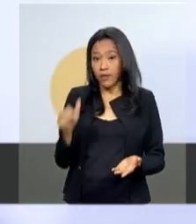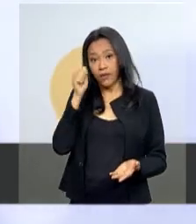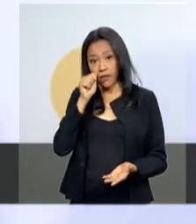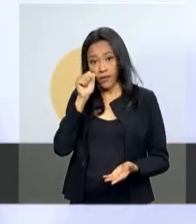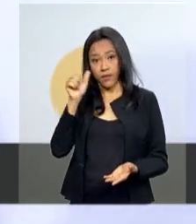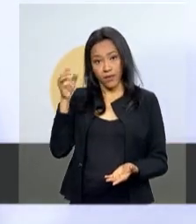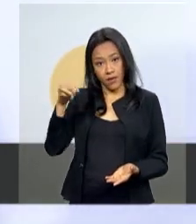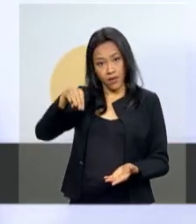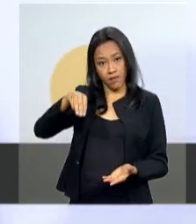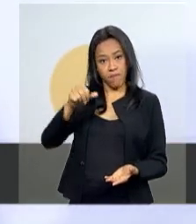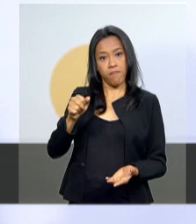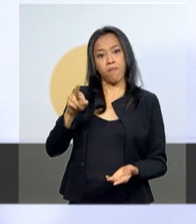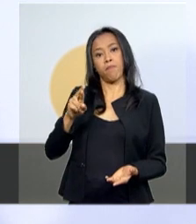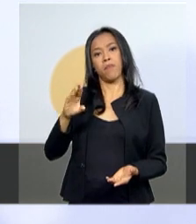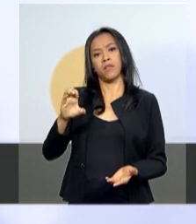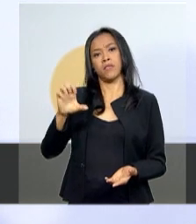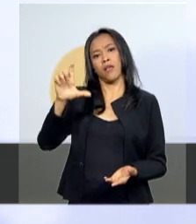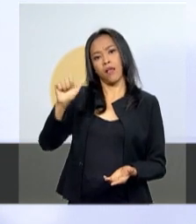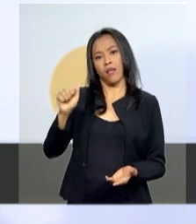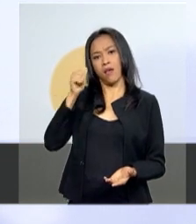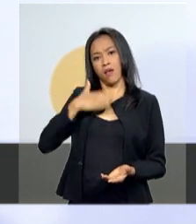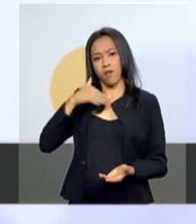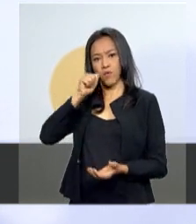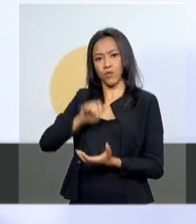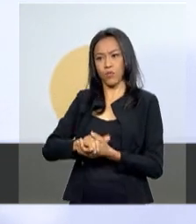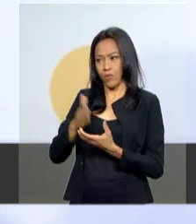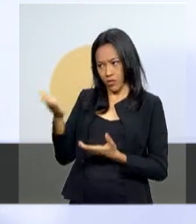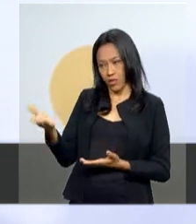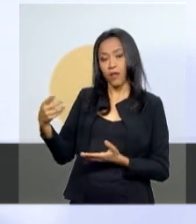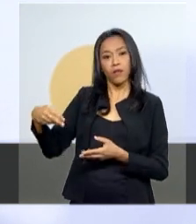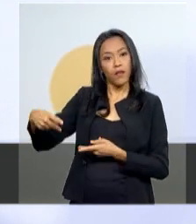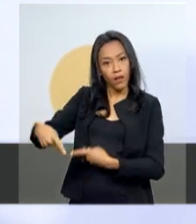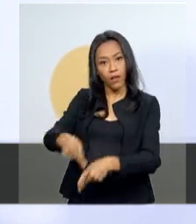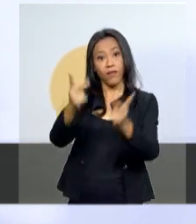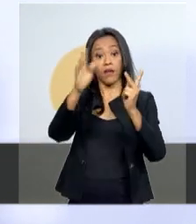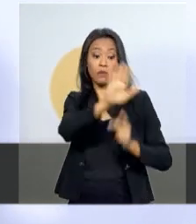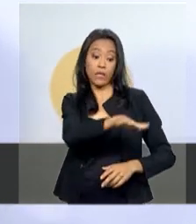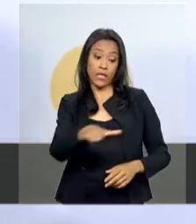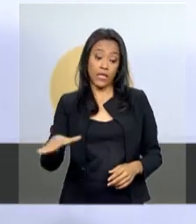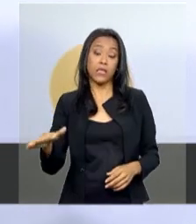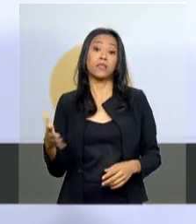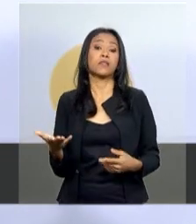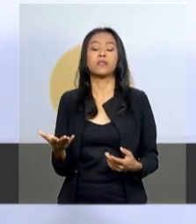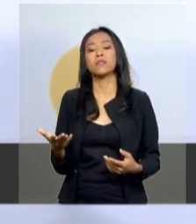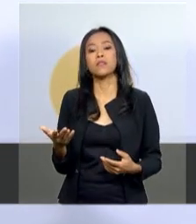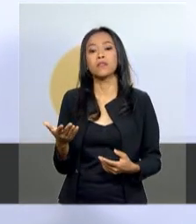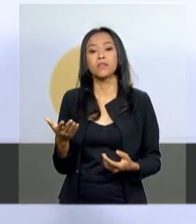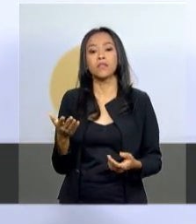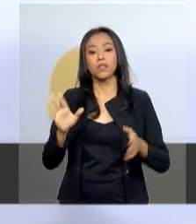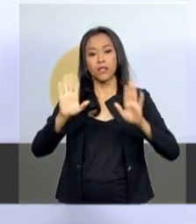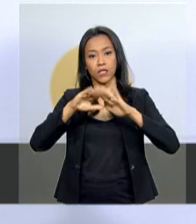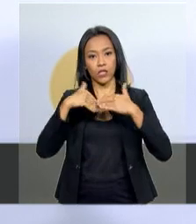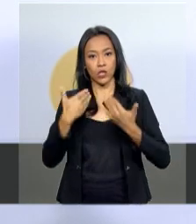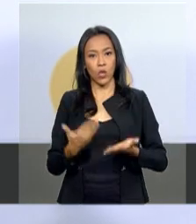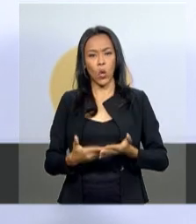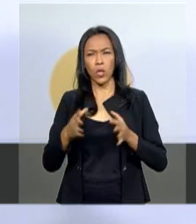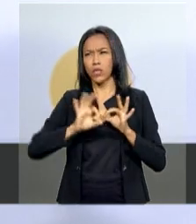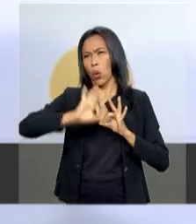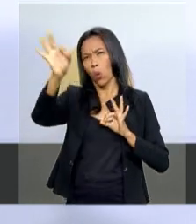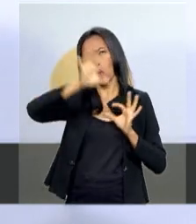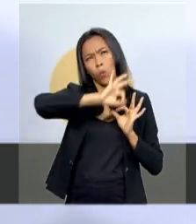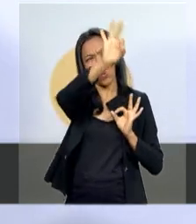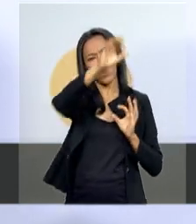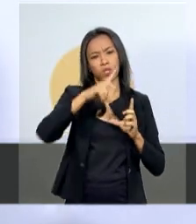quase que semanalmente na cela tem levado crianças das escolas mais afastadas aqui de brasília